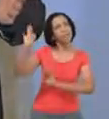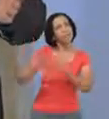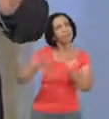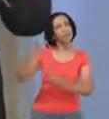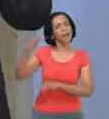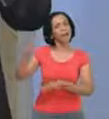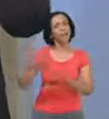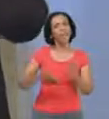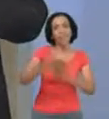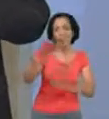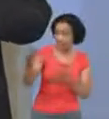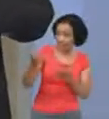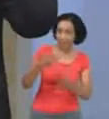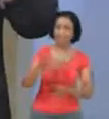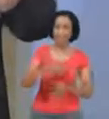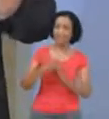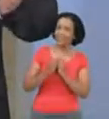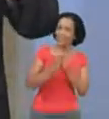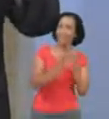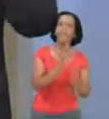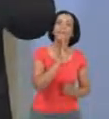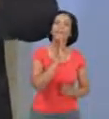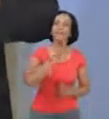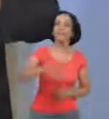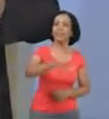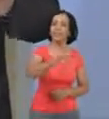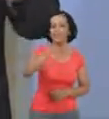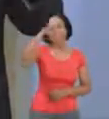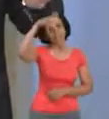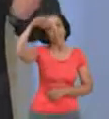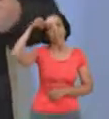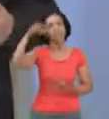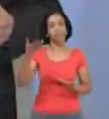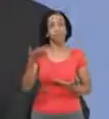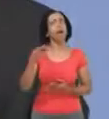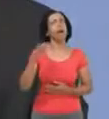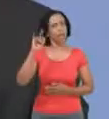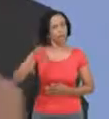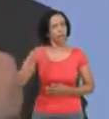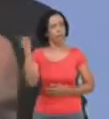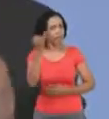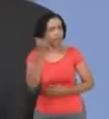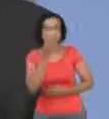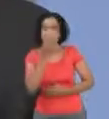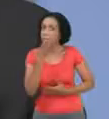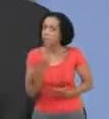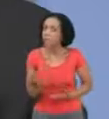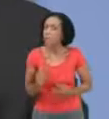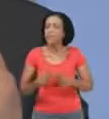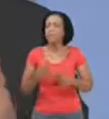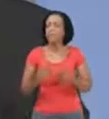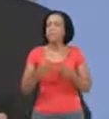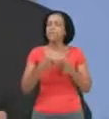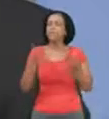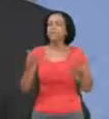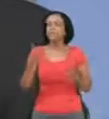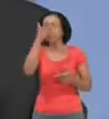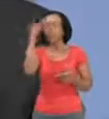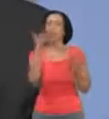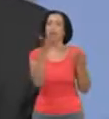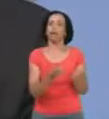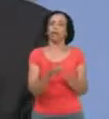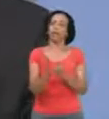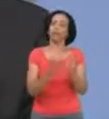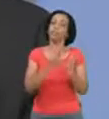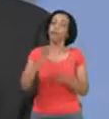viagem missionária com a sua igreja para conhecer os campos missionários da Amazônia. Vai valer a pena, pois muitas